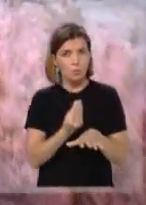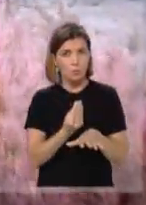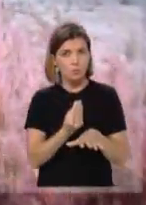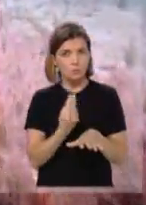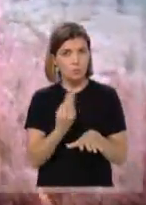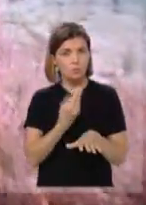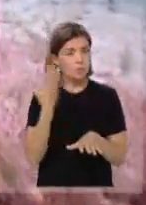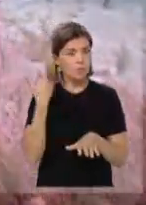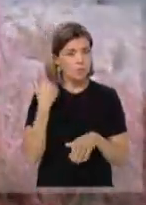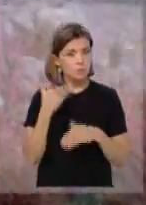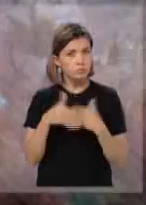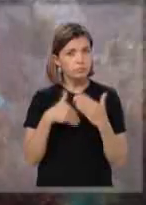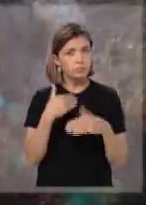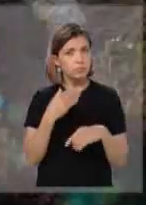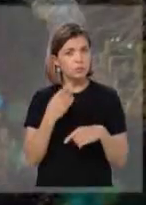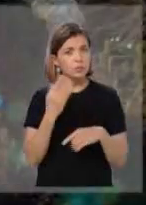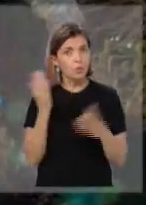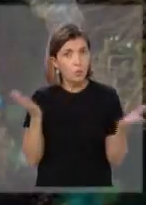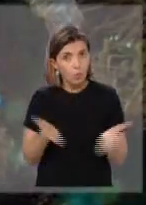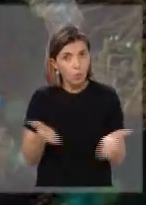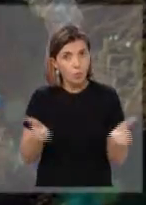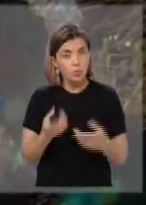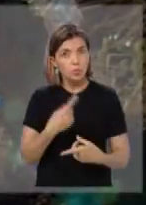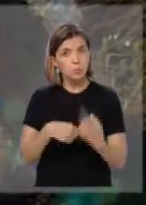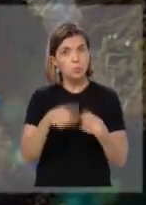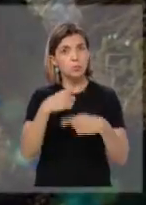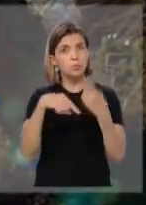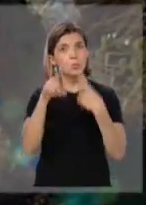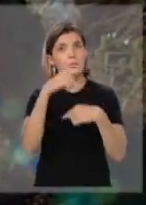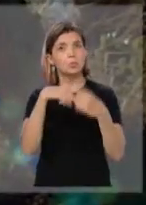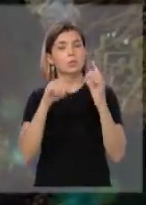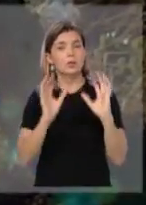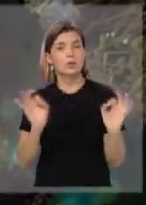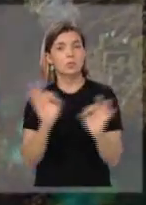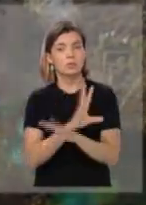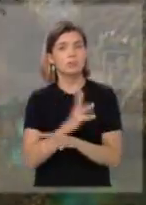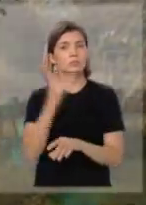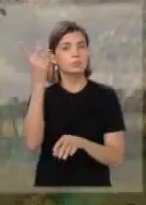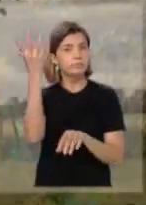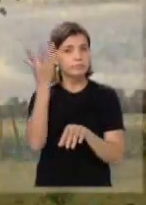alimento utilizando a luz, como faz a maioria das plantas.